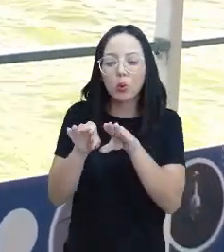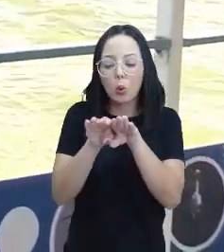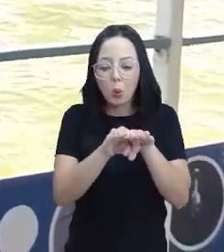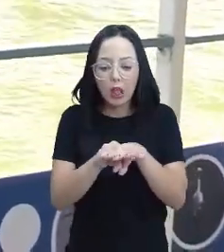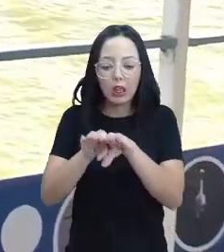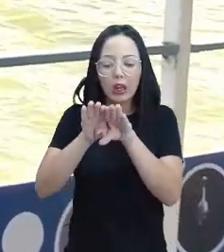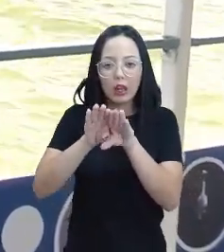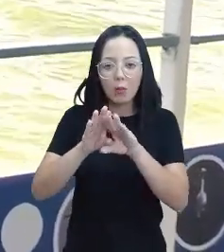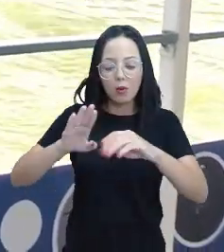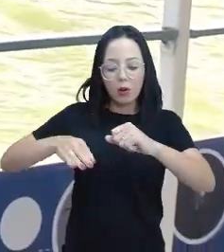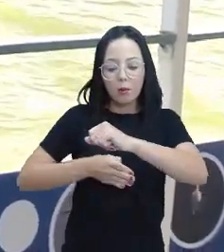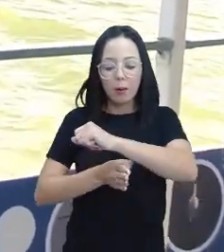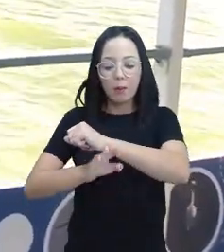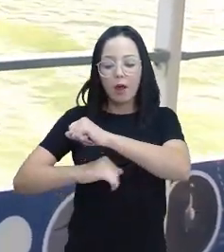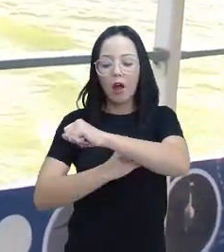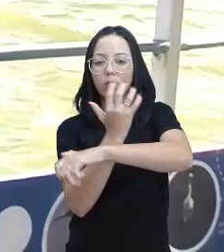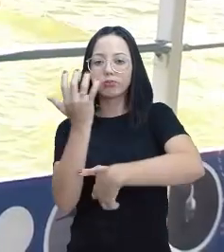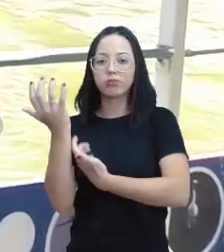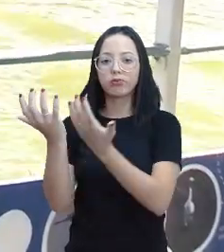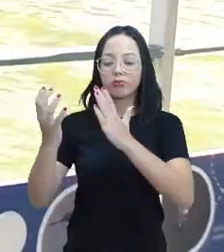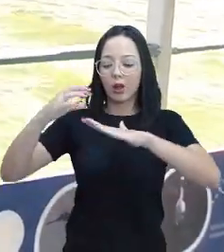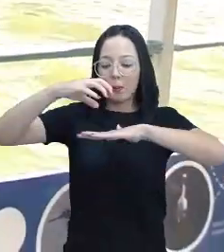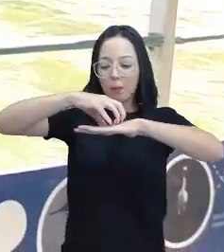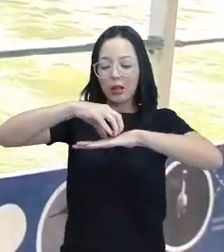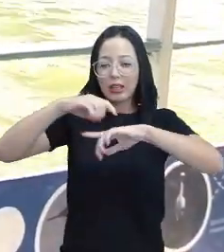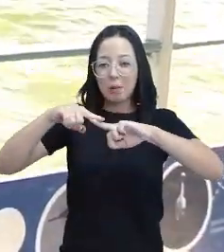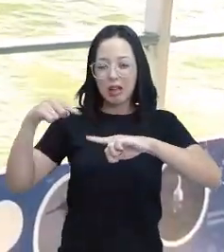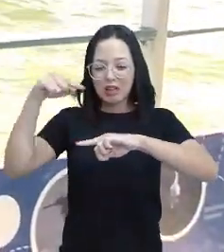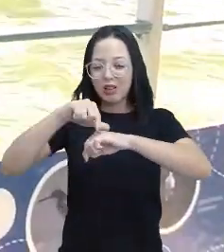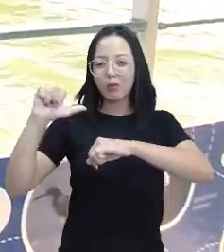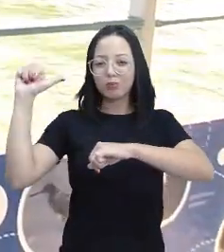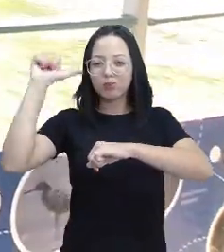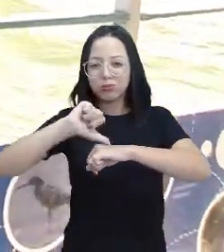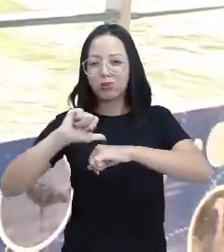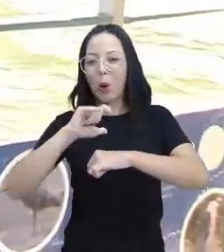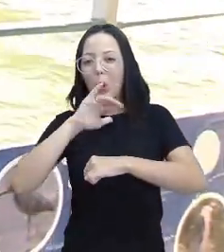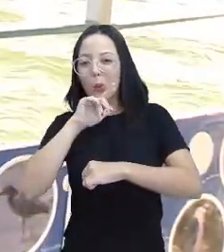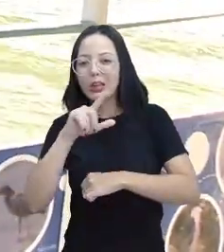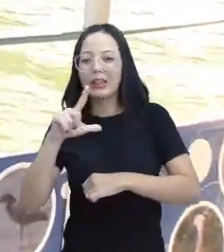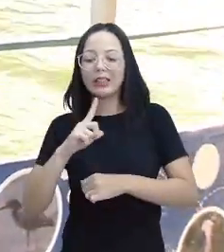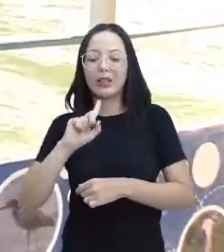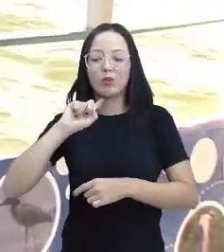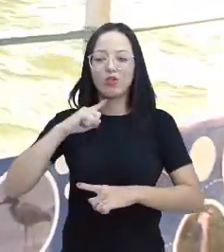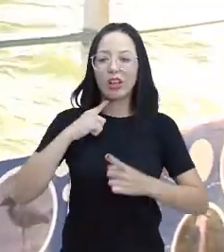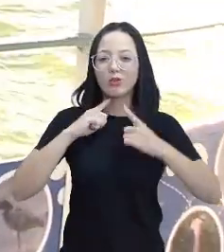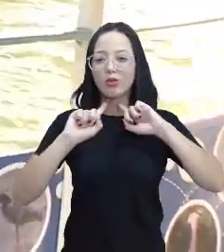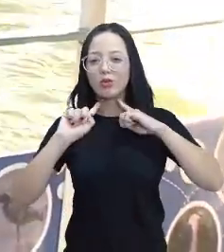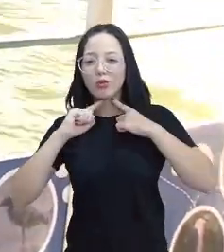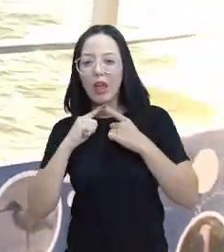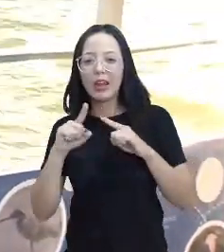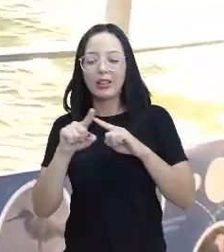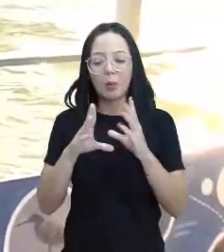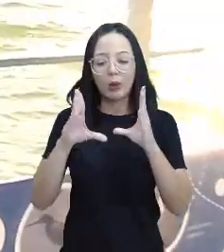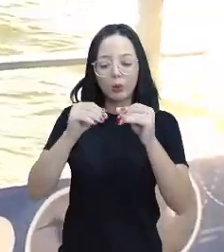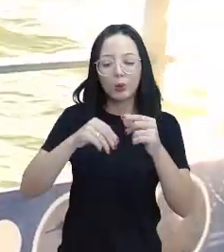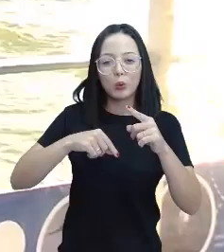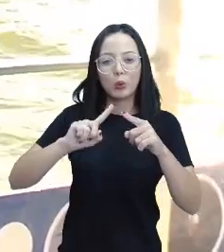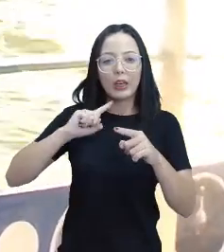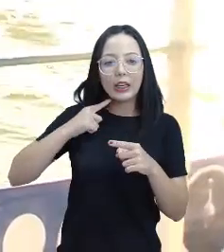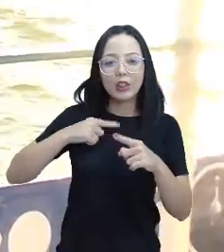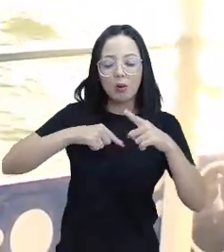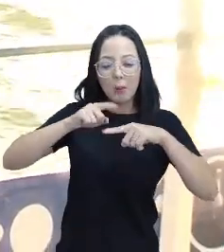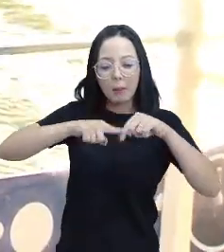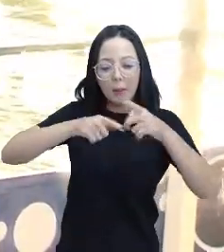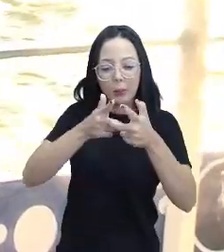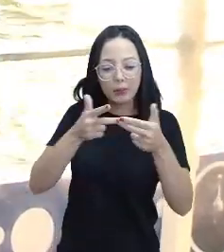ecossistema. Quando a gente tem um ecossistema desmatado, quando a gente tem um ecossistema que tem muita poluição, que tem muito resíduo sólido,